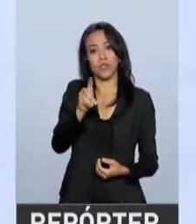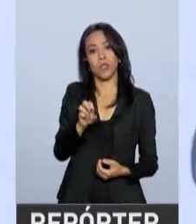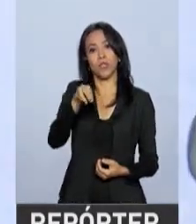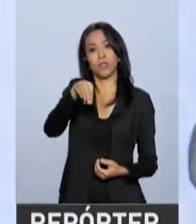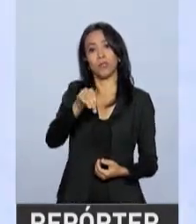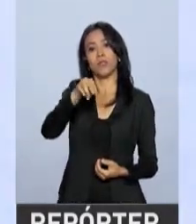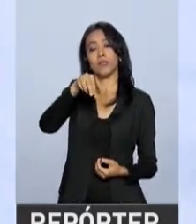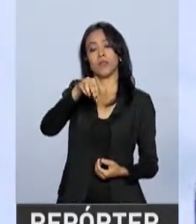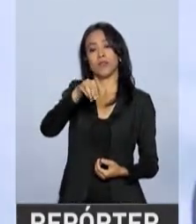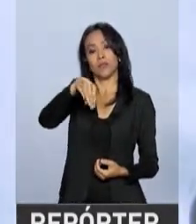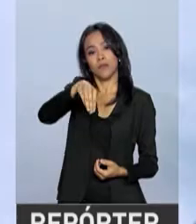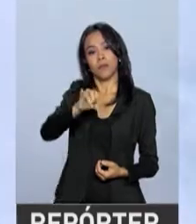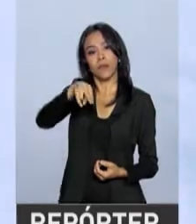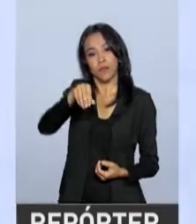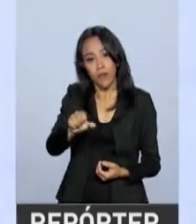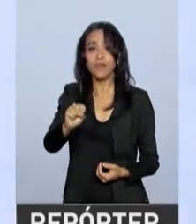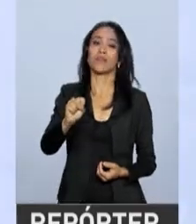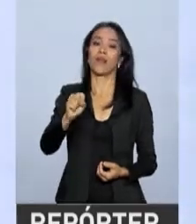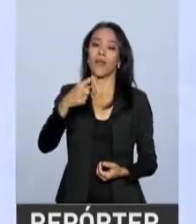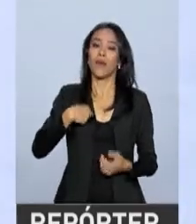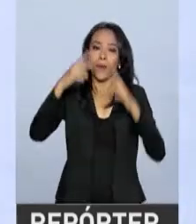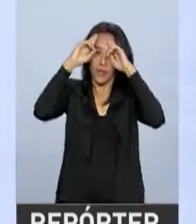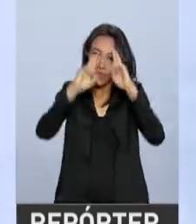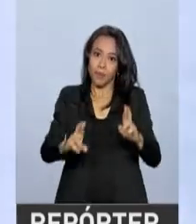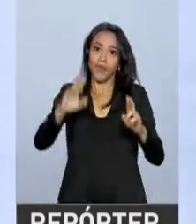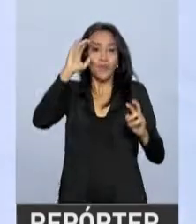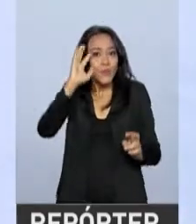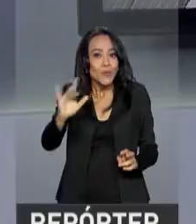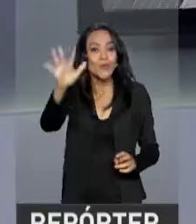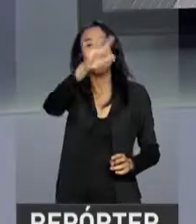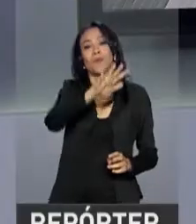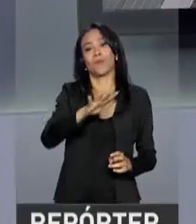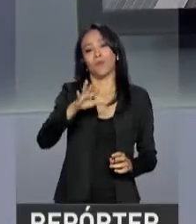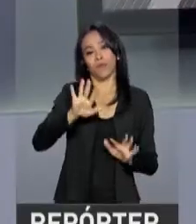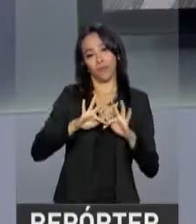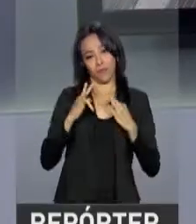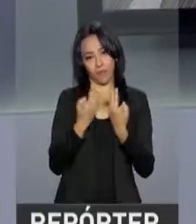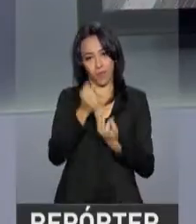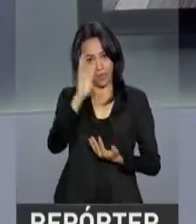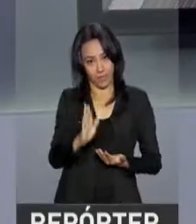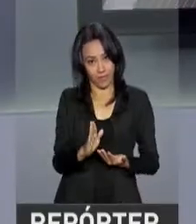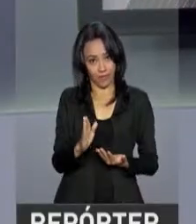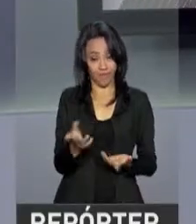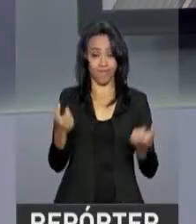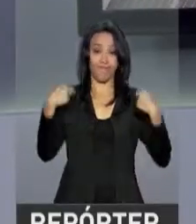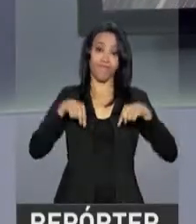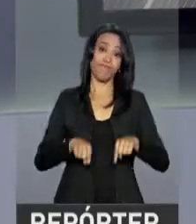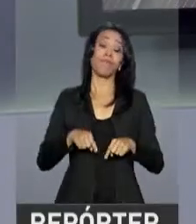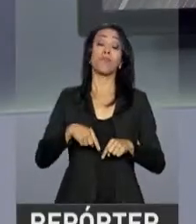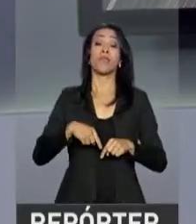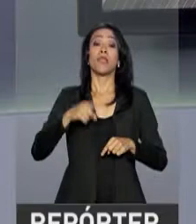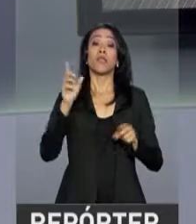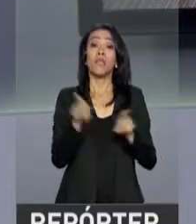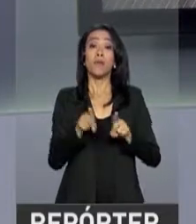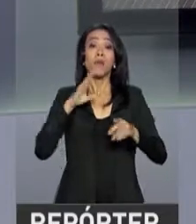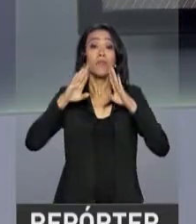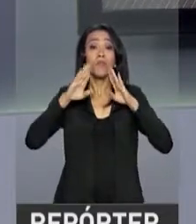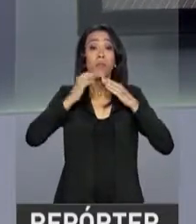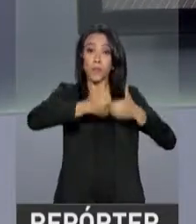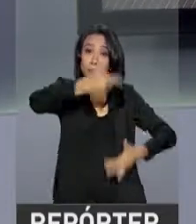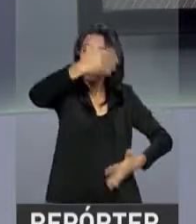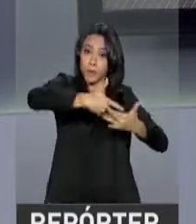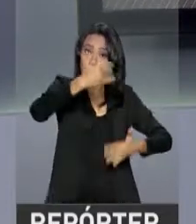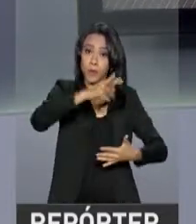senão o maior sonho da família brasileira pelas redes sociais o presidente michel temer eo ministro